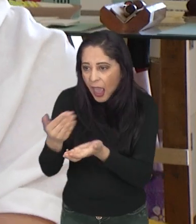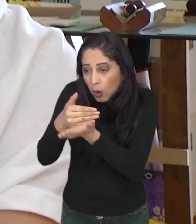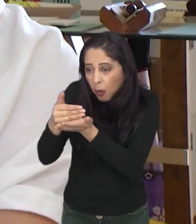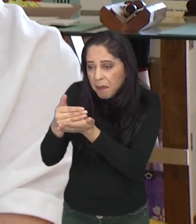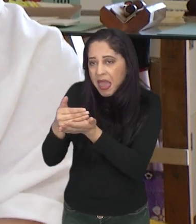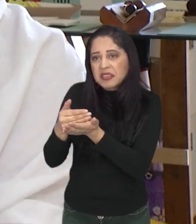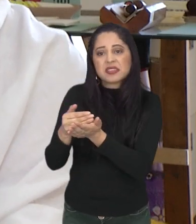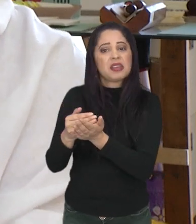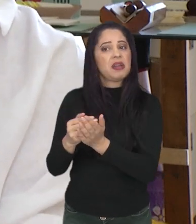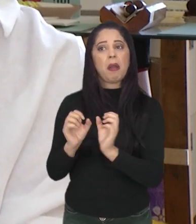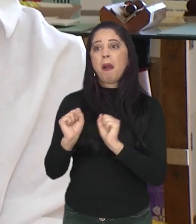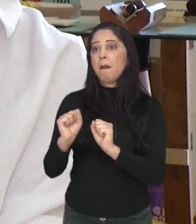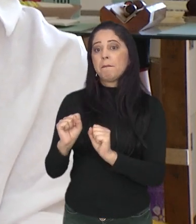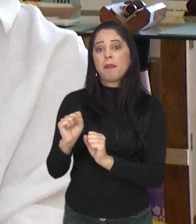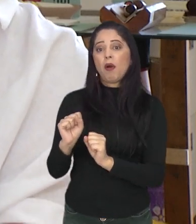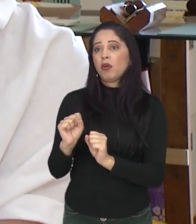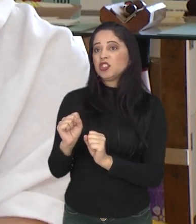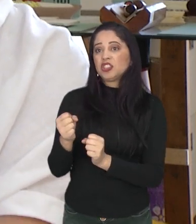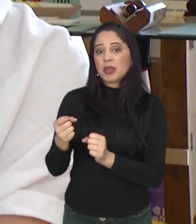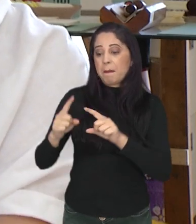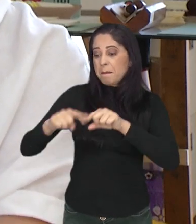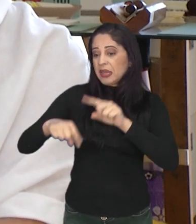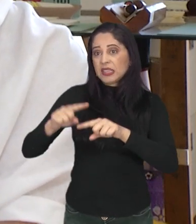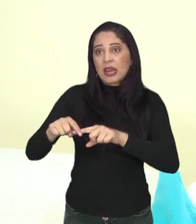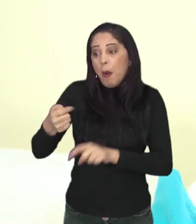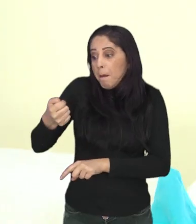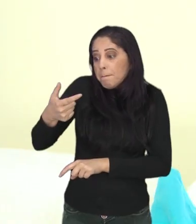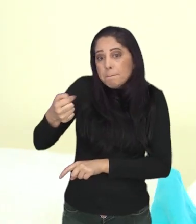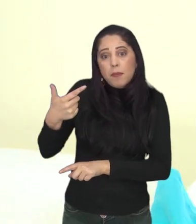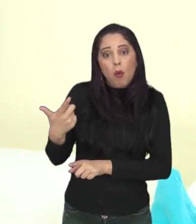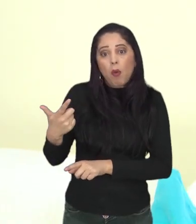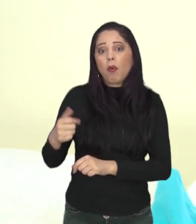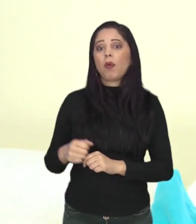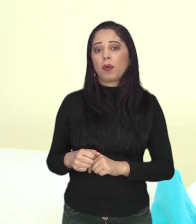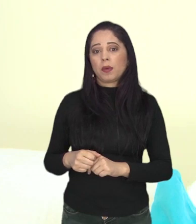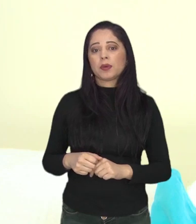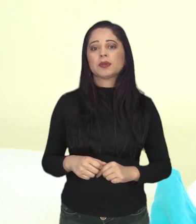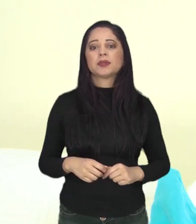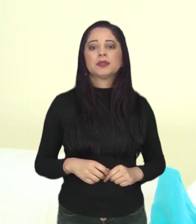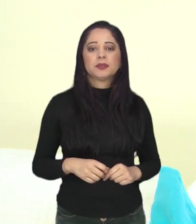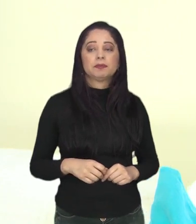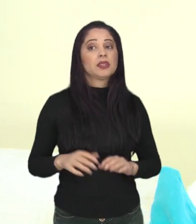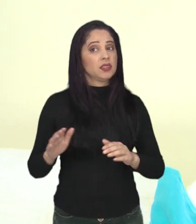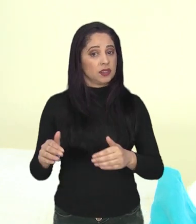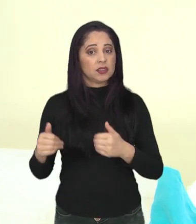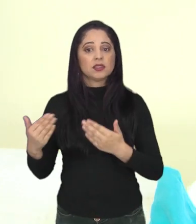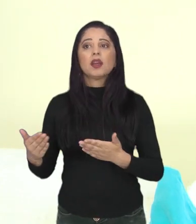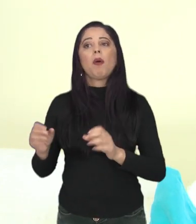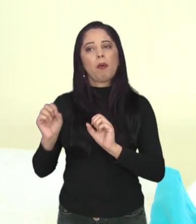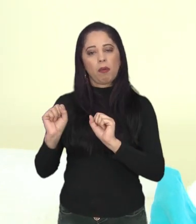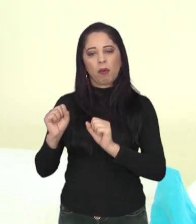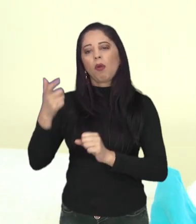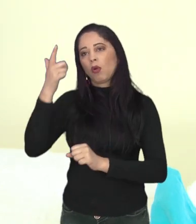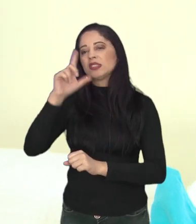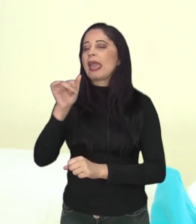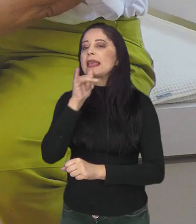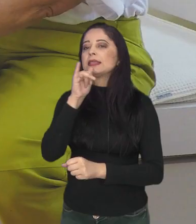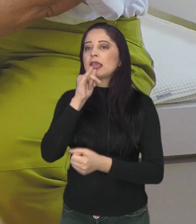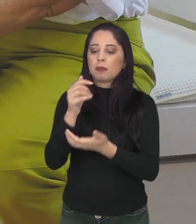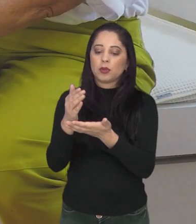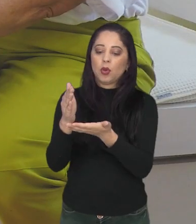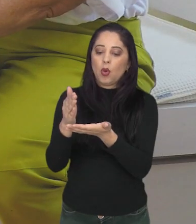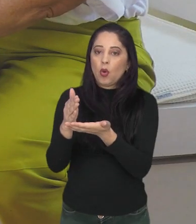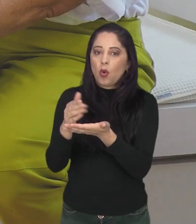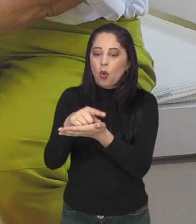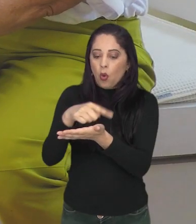mas a encadernação é possível fazer com pouquíssimos materiais e ferramentas pouquíssima Então você consegue fazer